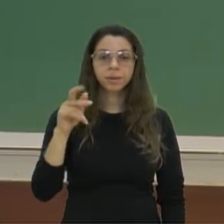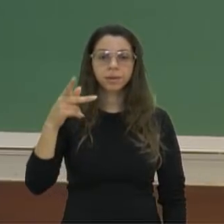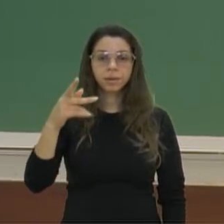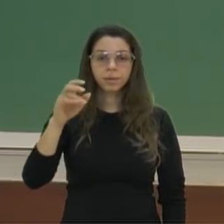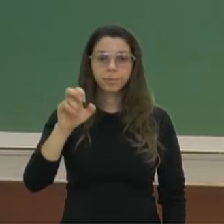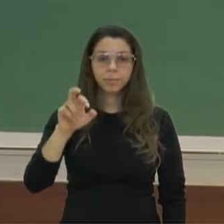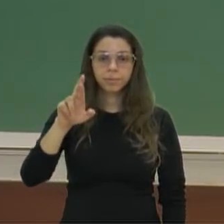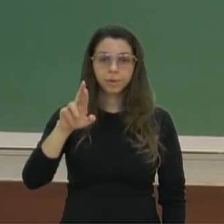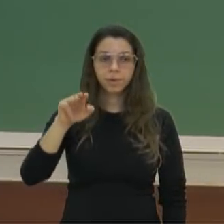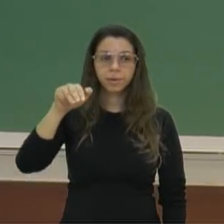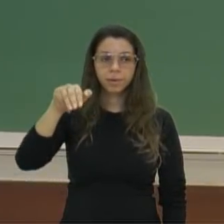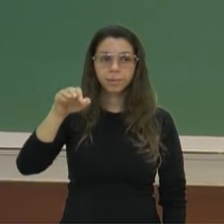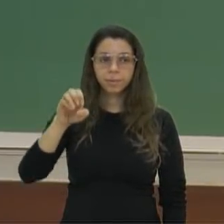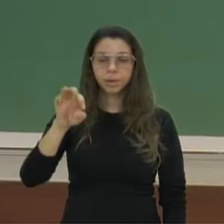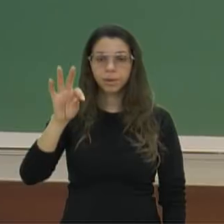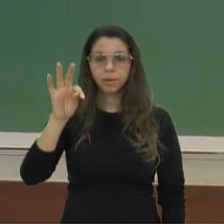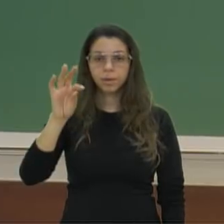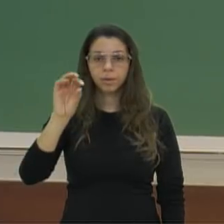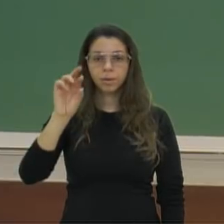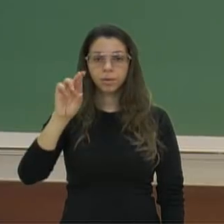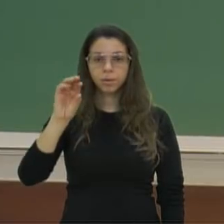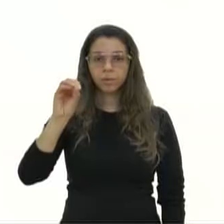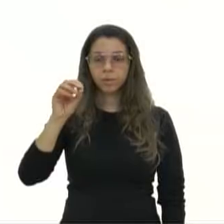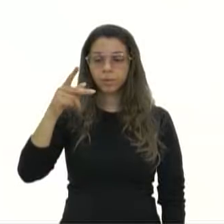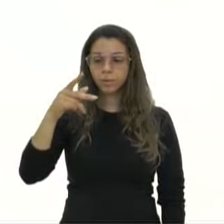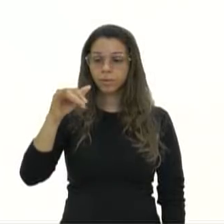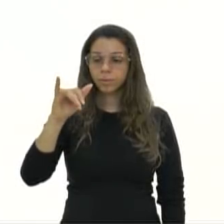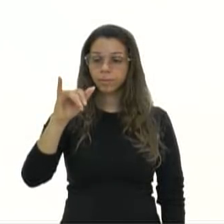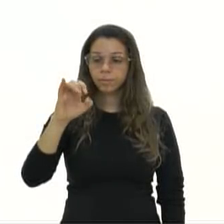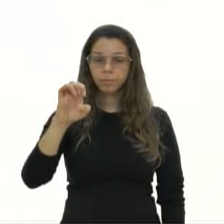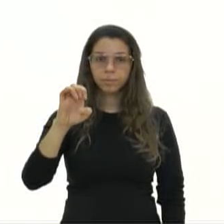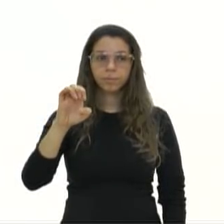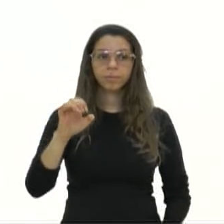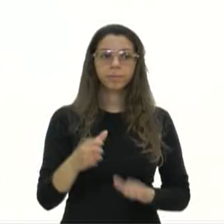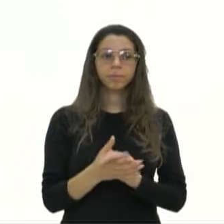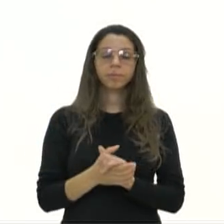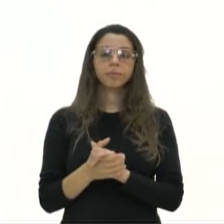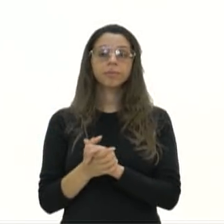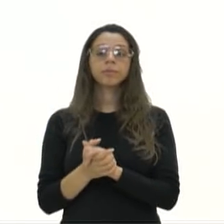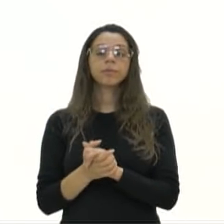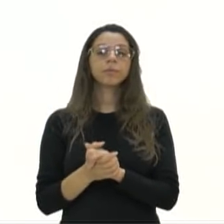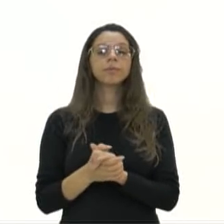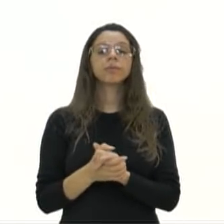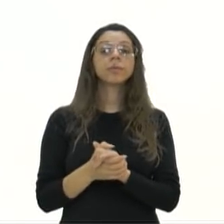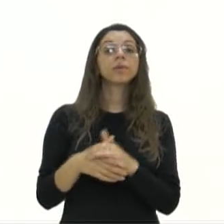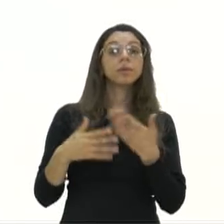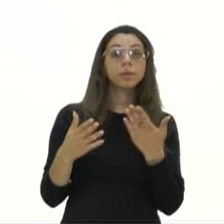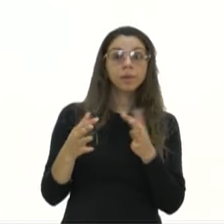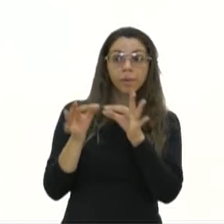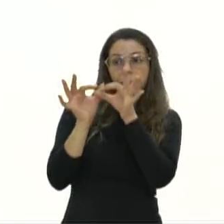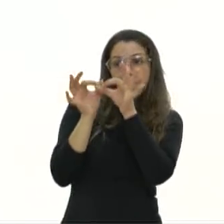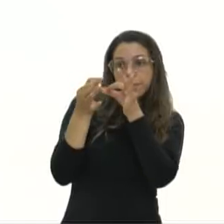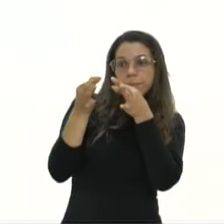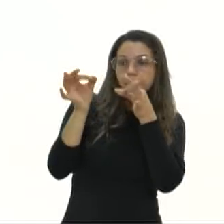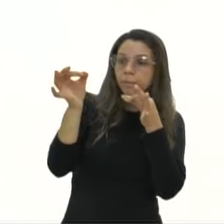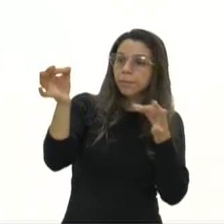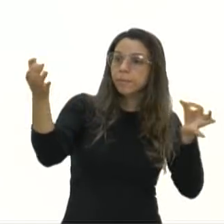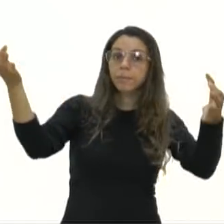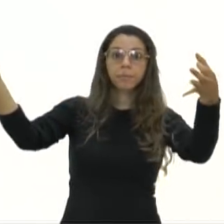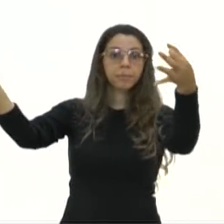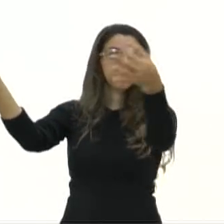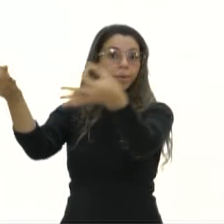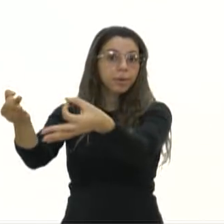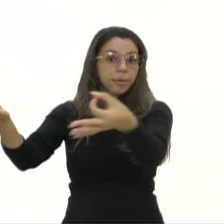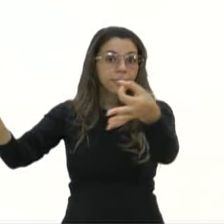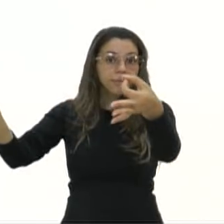o inverso da miopia. Então, uma pessoa hipermétrope enxerga bem do quê? De longe e